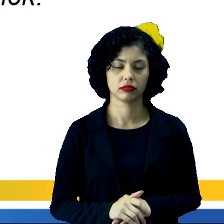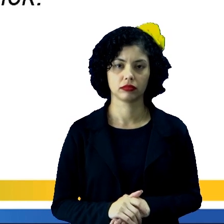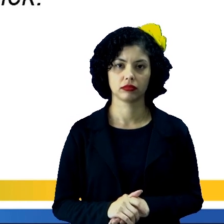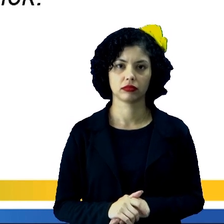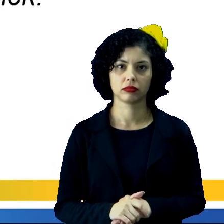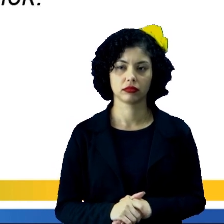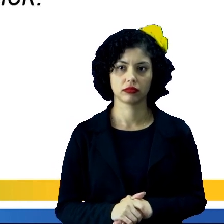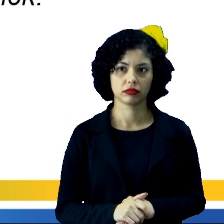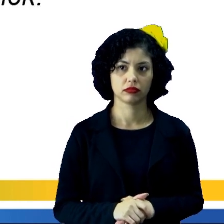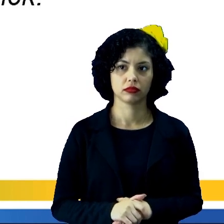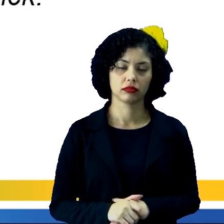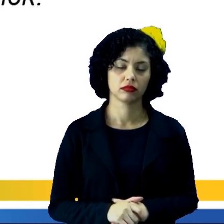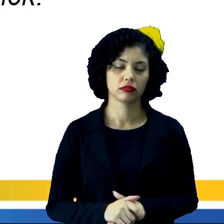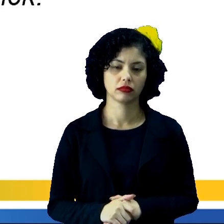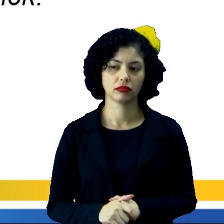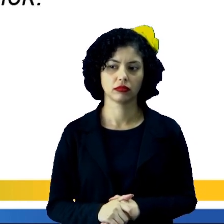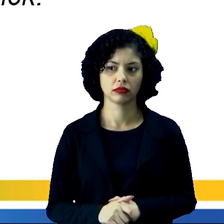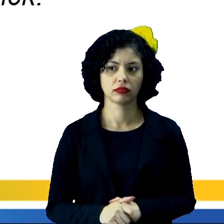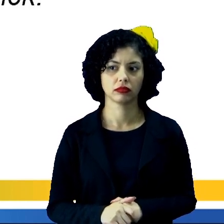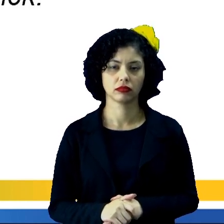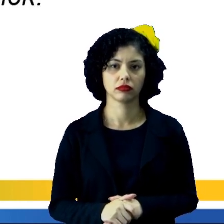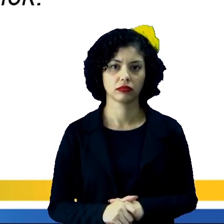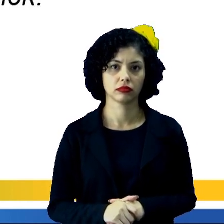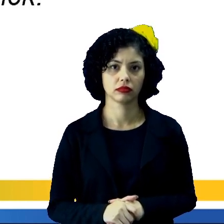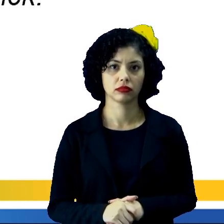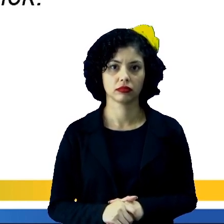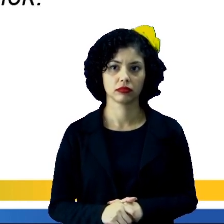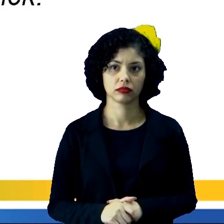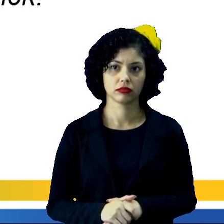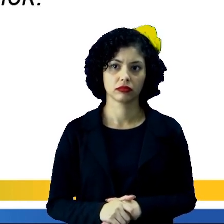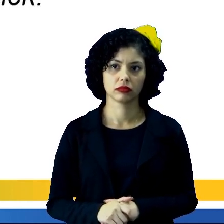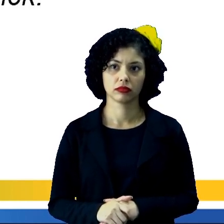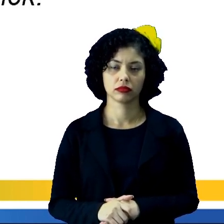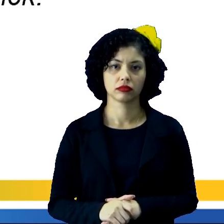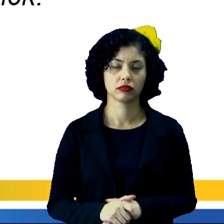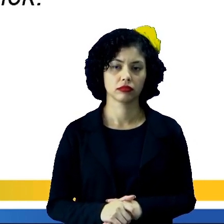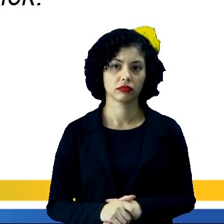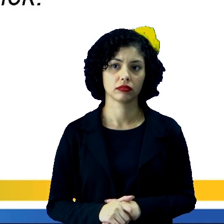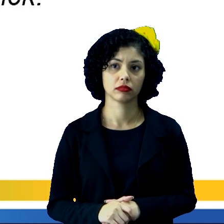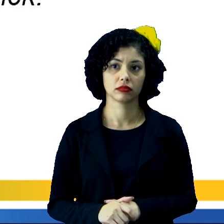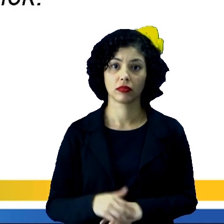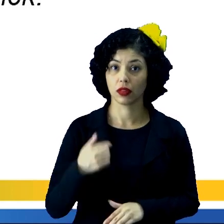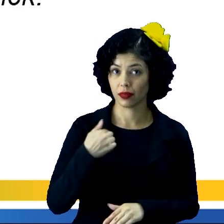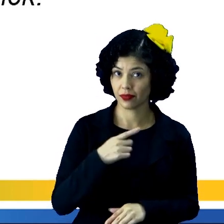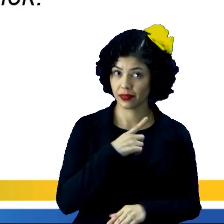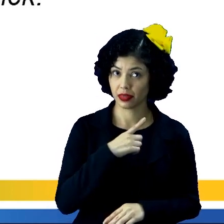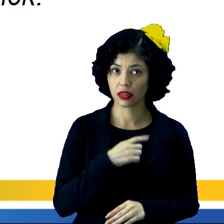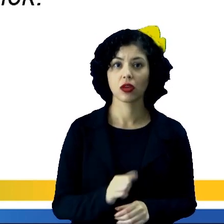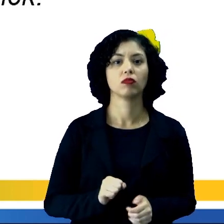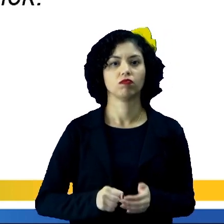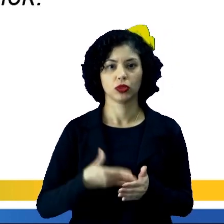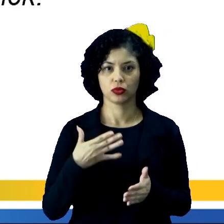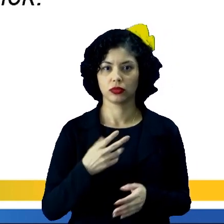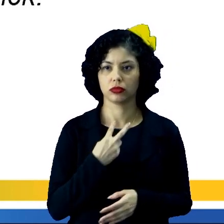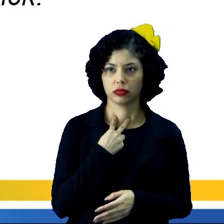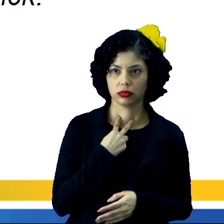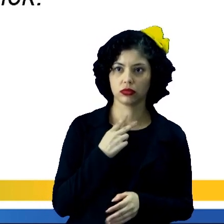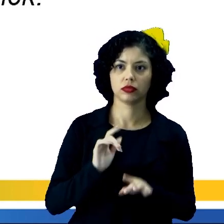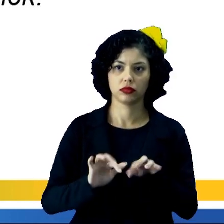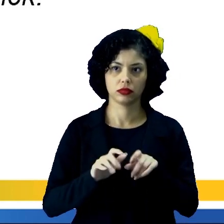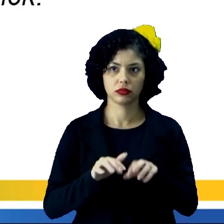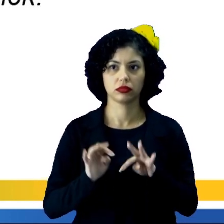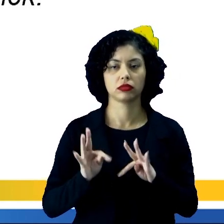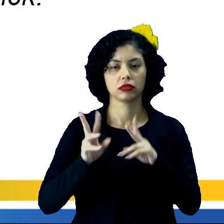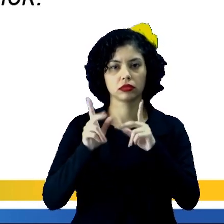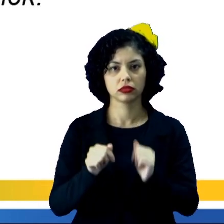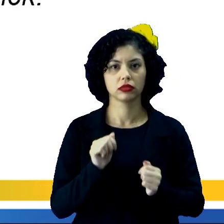he was very busy, I typed all the letters. Desde que ele estava muito ocupado, eu digitei